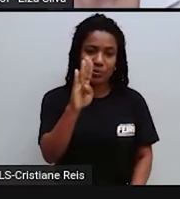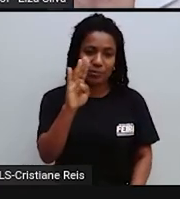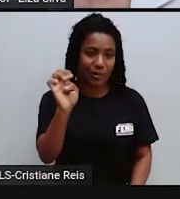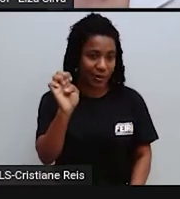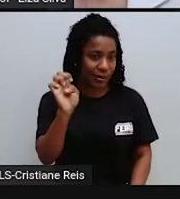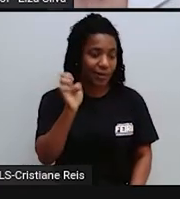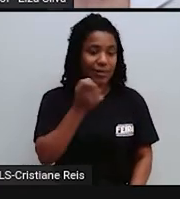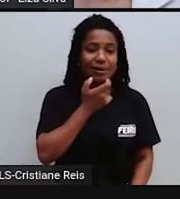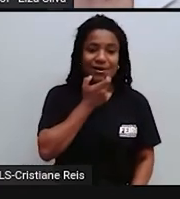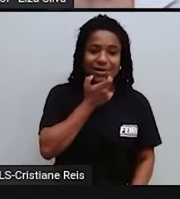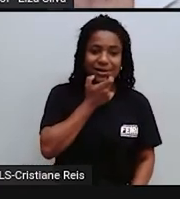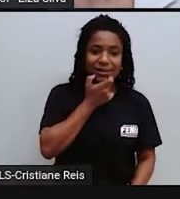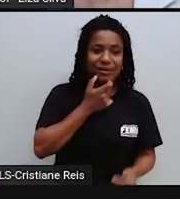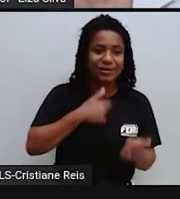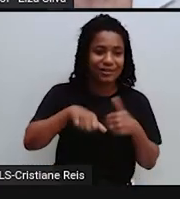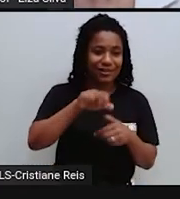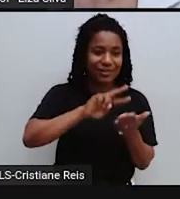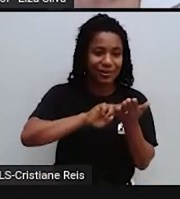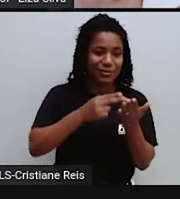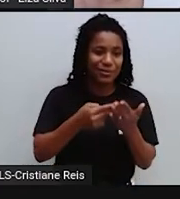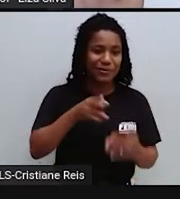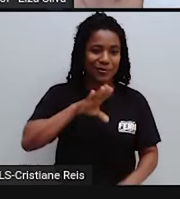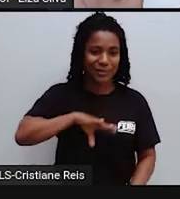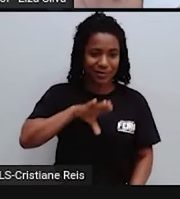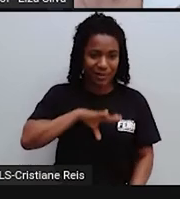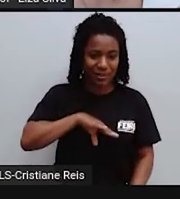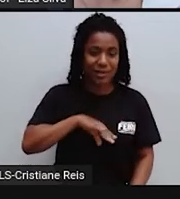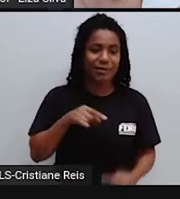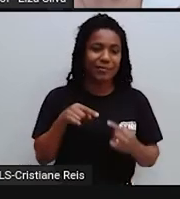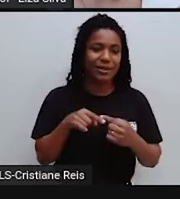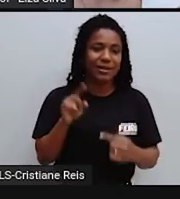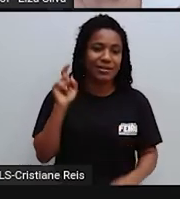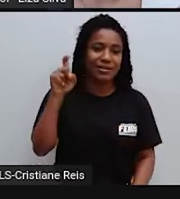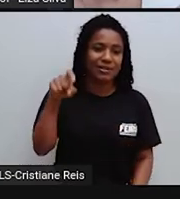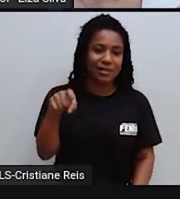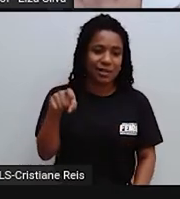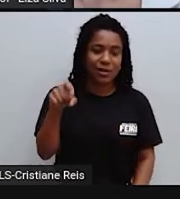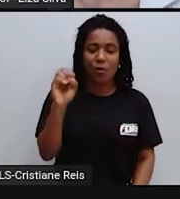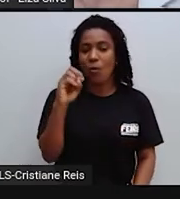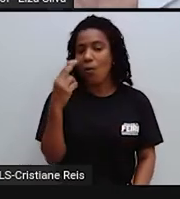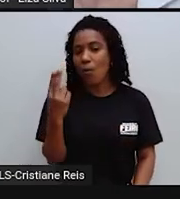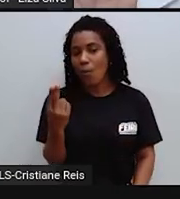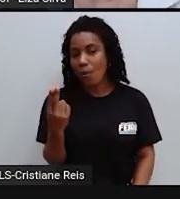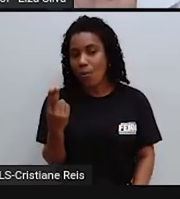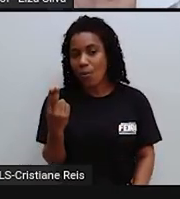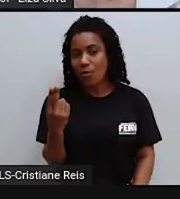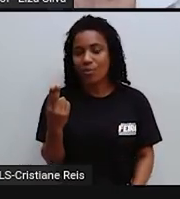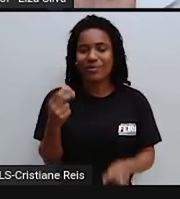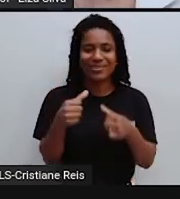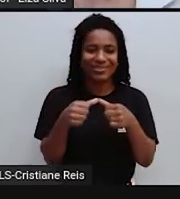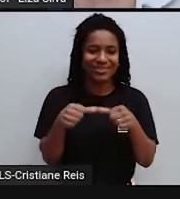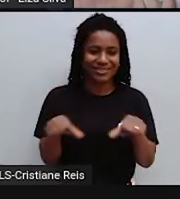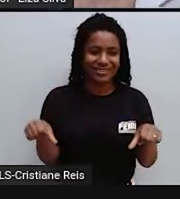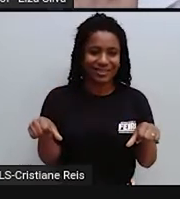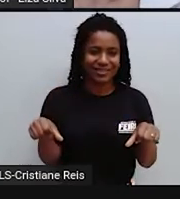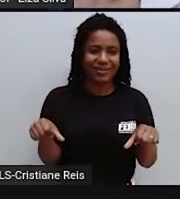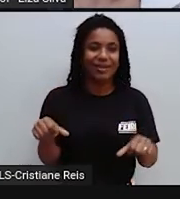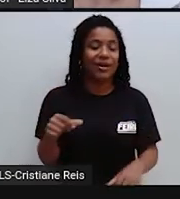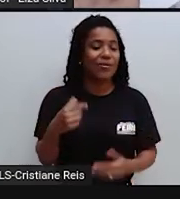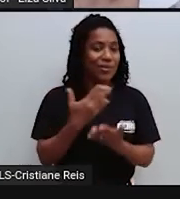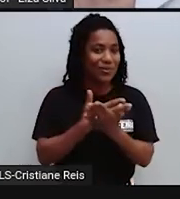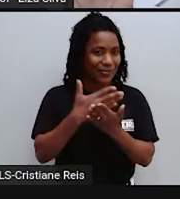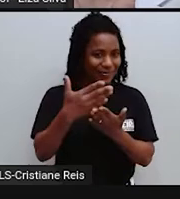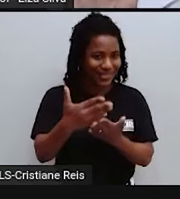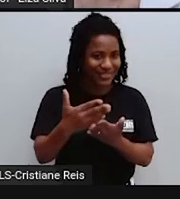ou pelo verbo estar. Quando eu começo a aula, eu digo que I am Elsa Silva. Eu sou